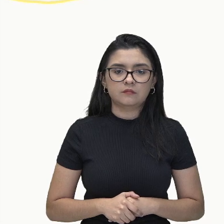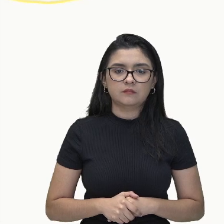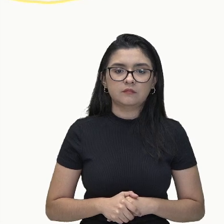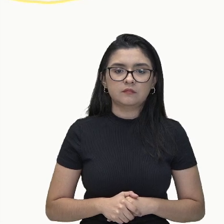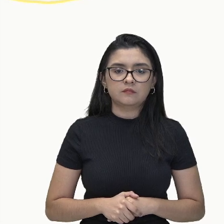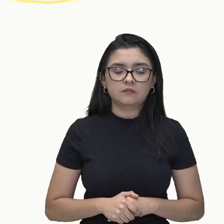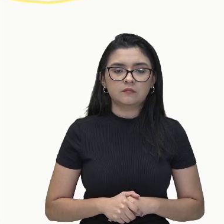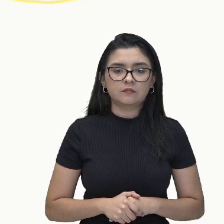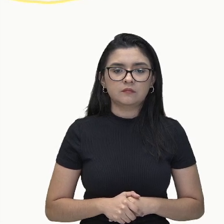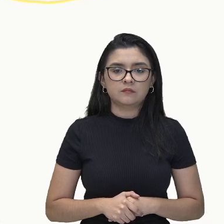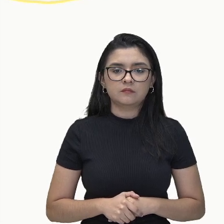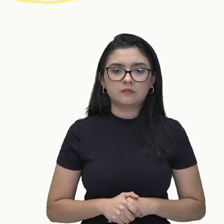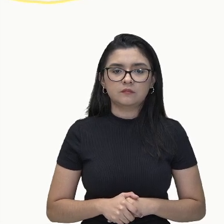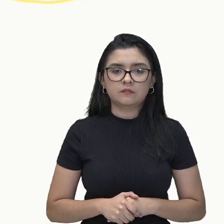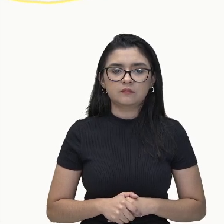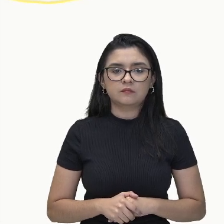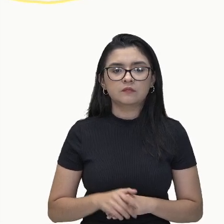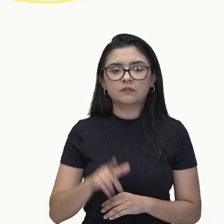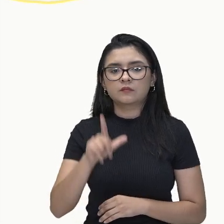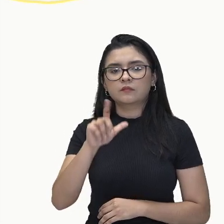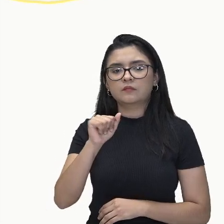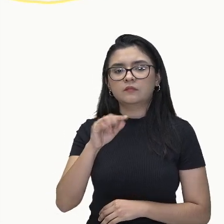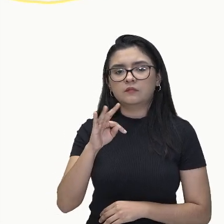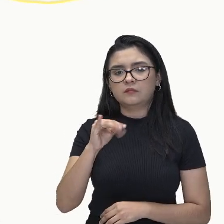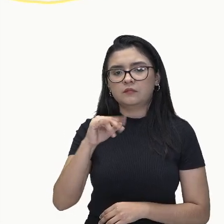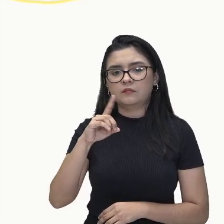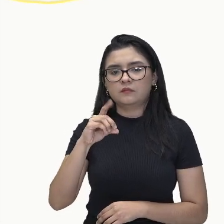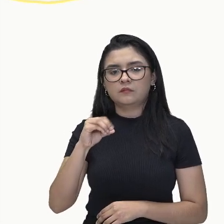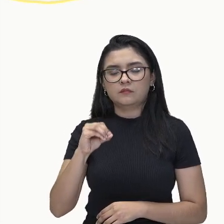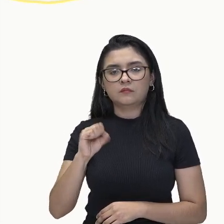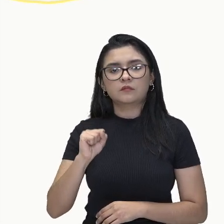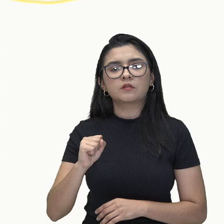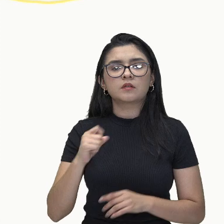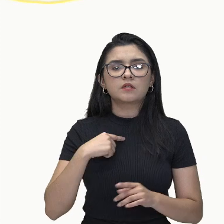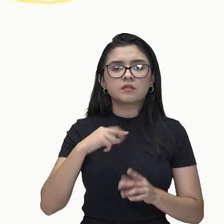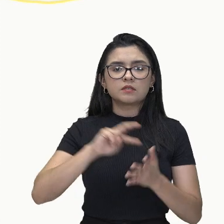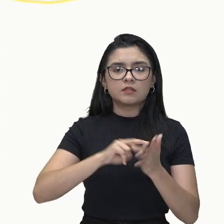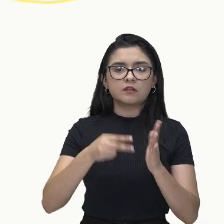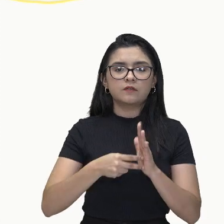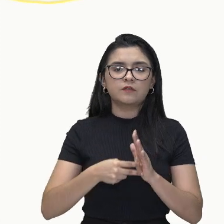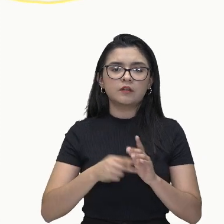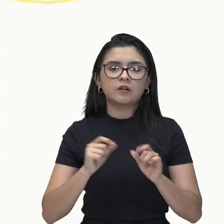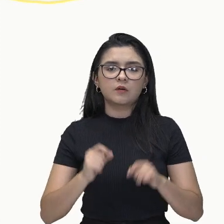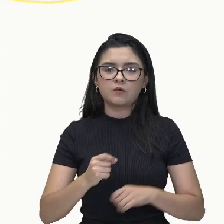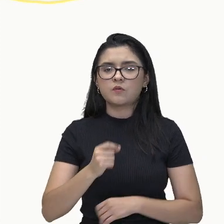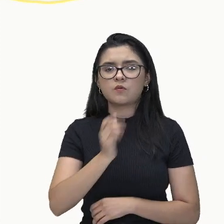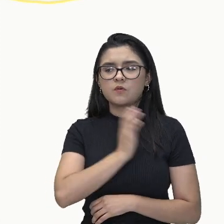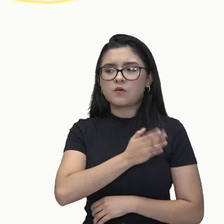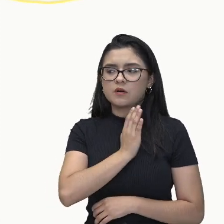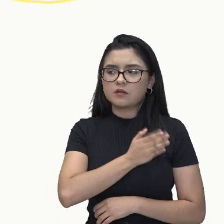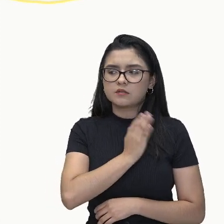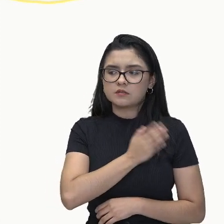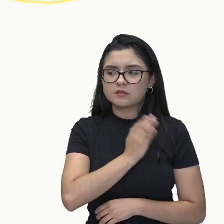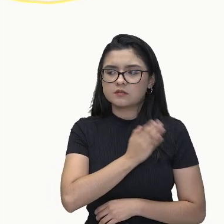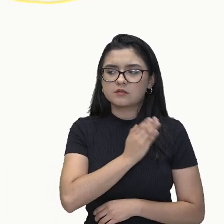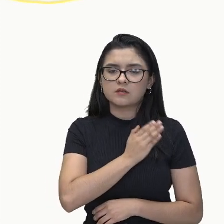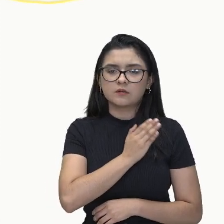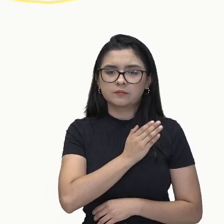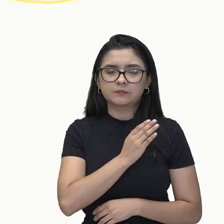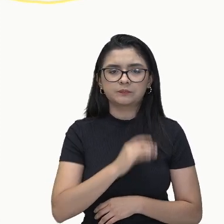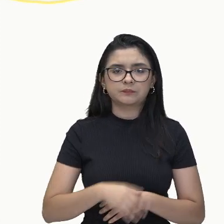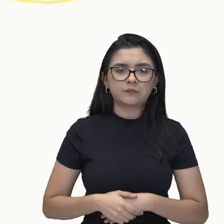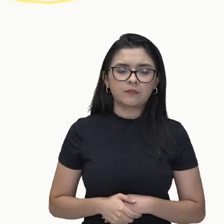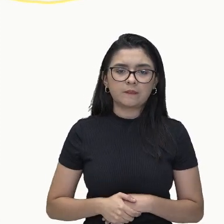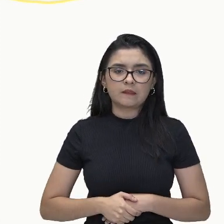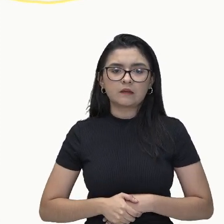coraz latido significa batimento do coração mientras enquanto né mientras